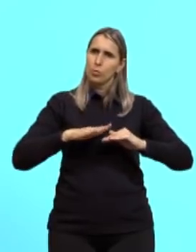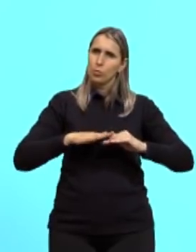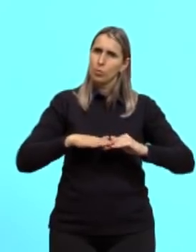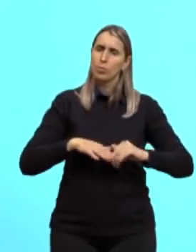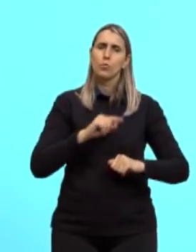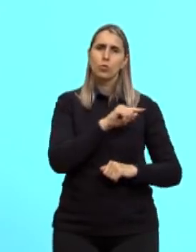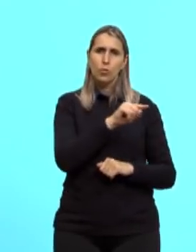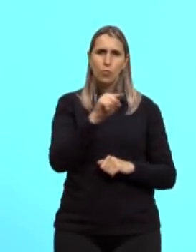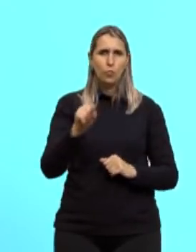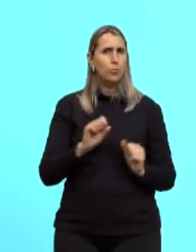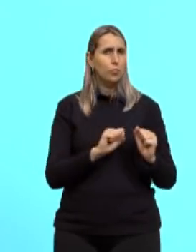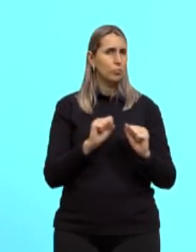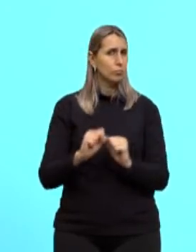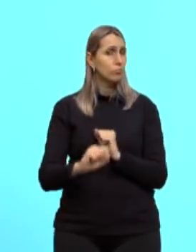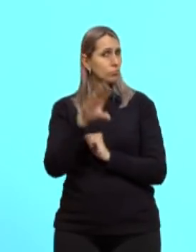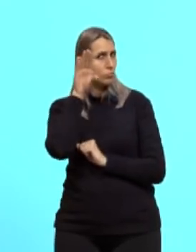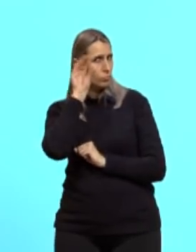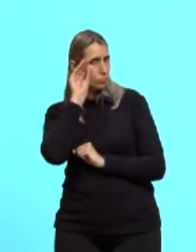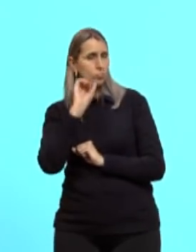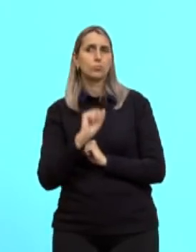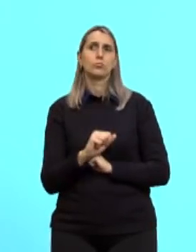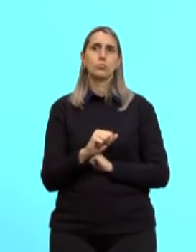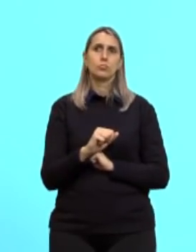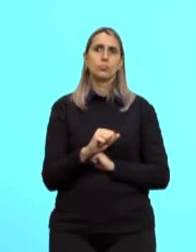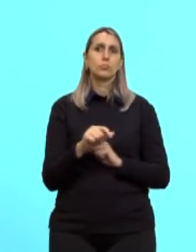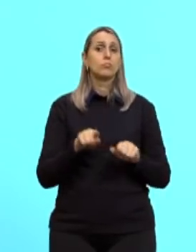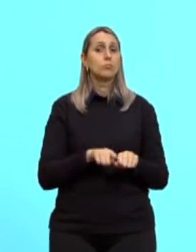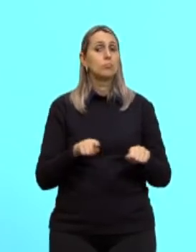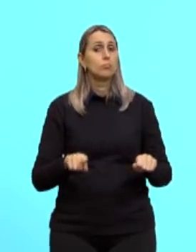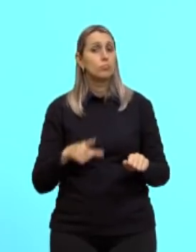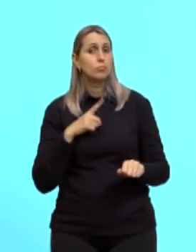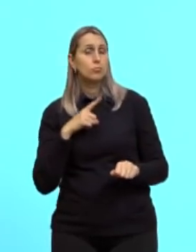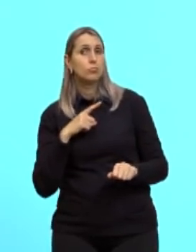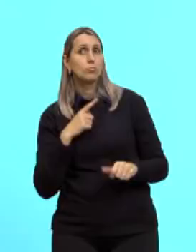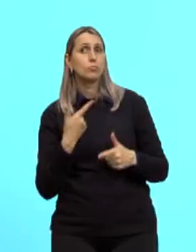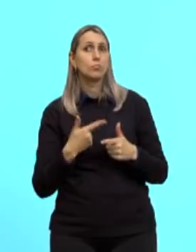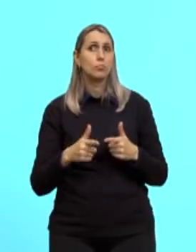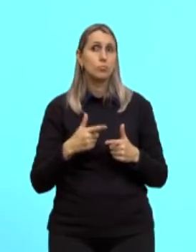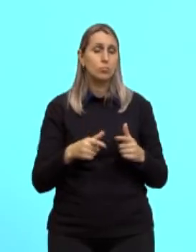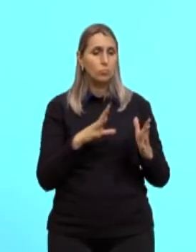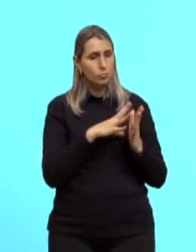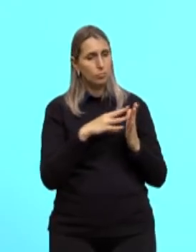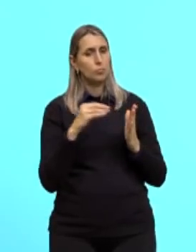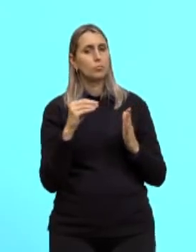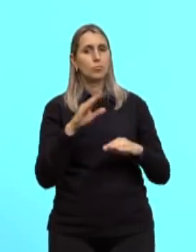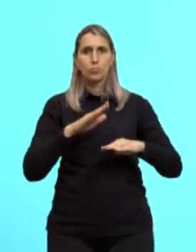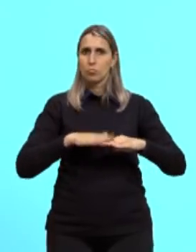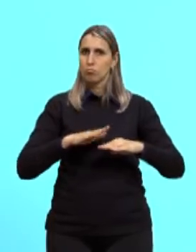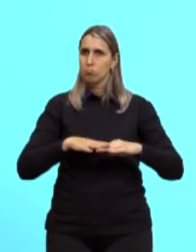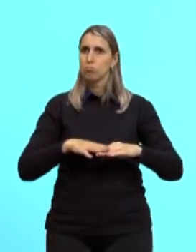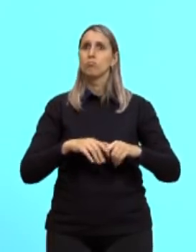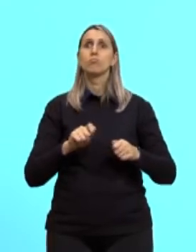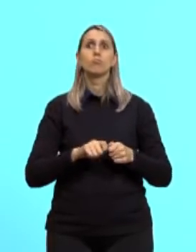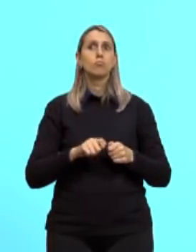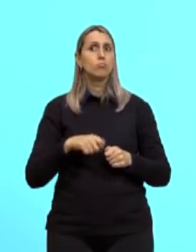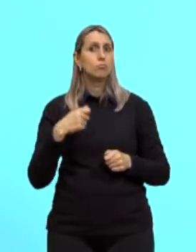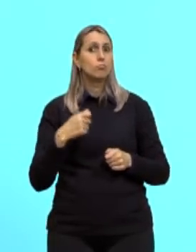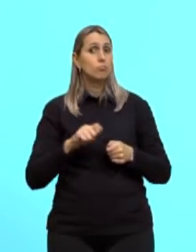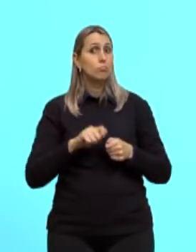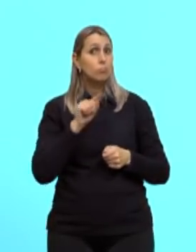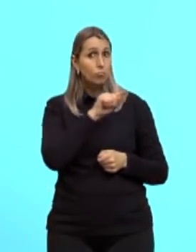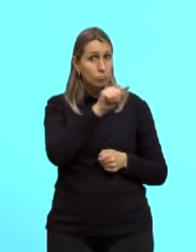que vocês podem observar mas podem surgir uma situação em que esse modelo matemático deverá ser